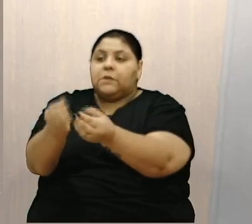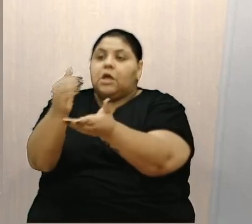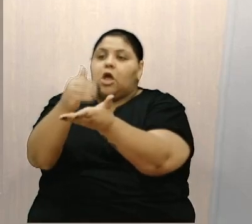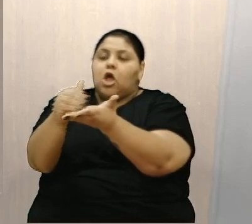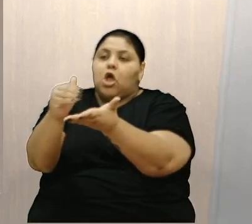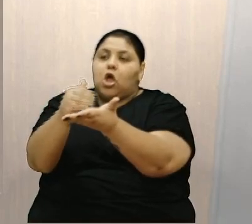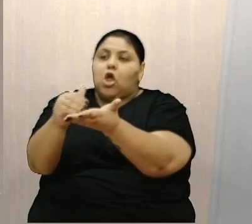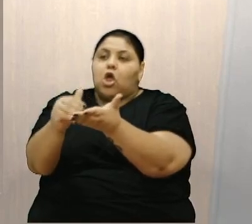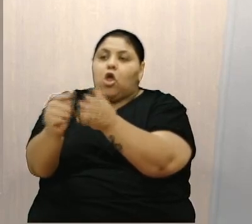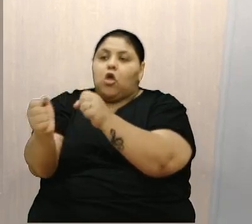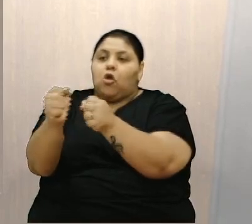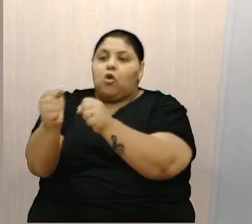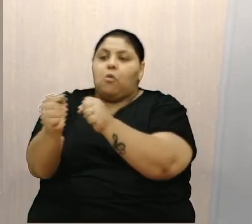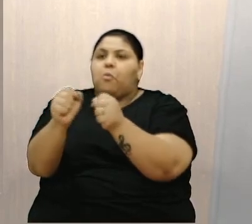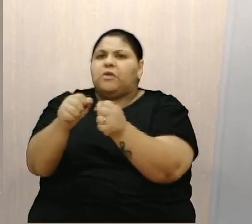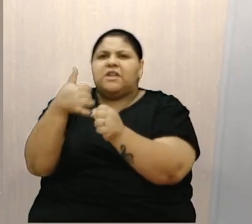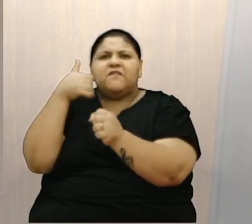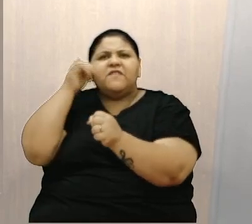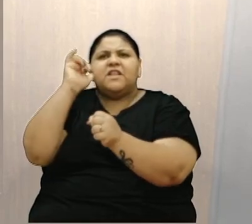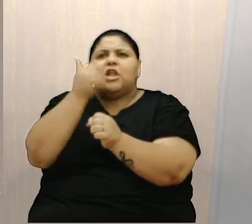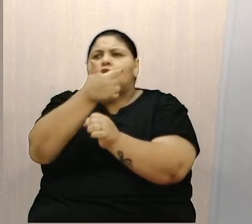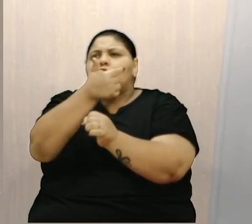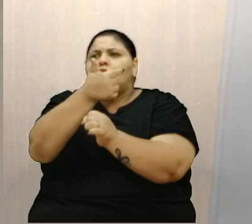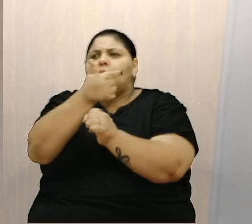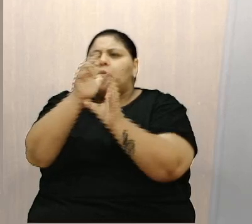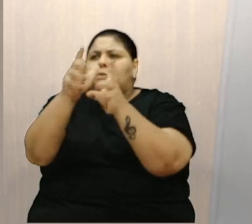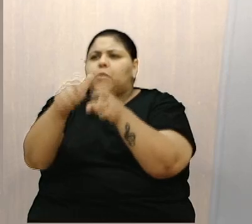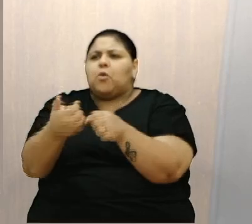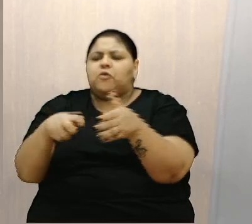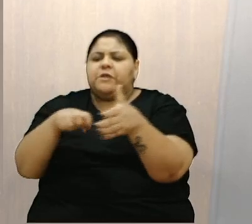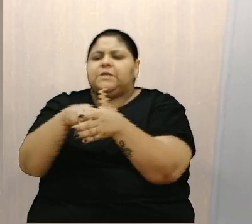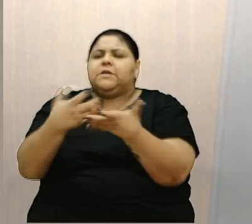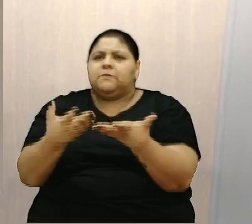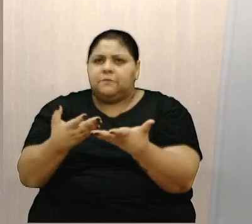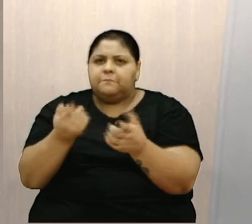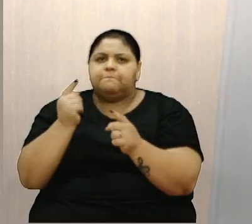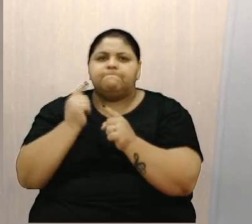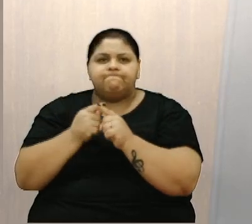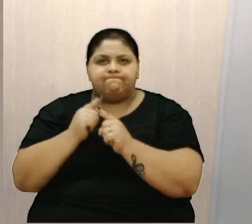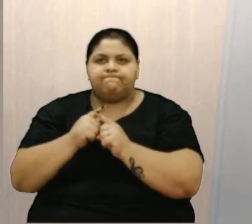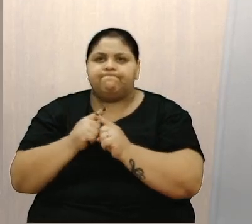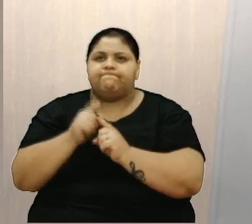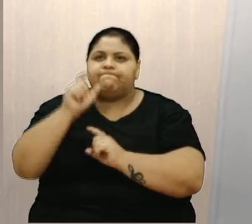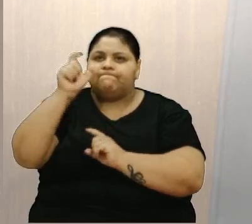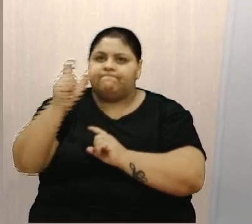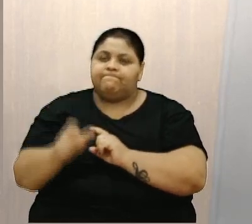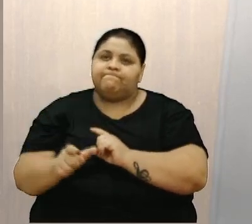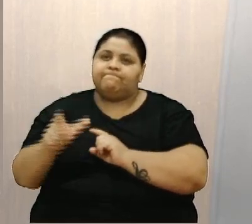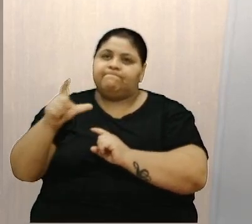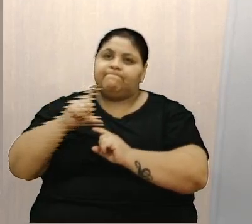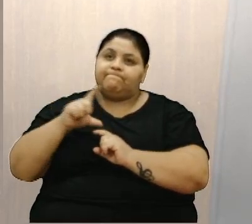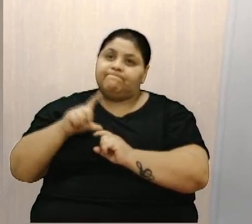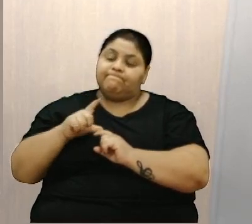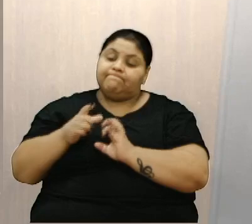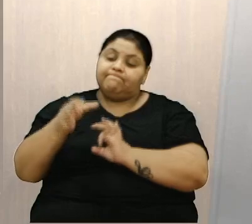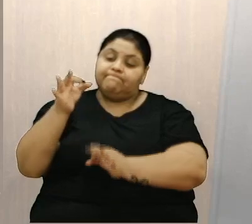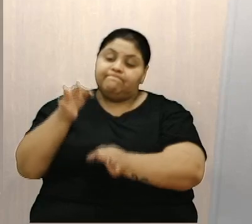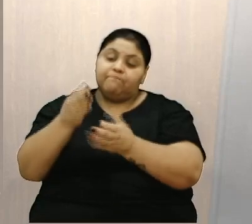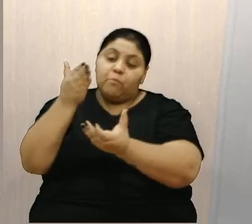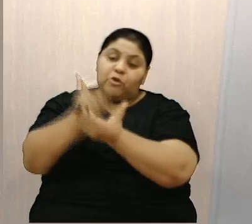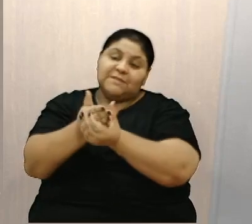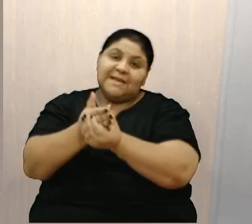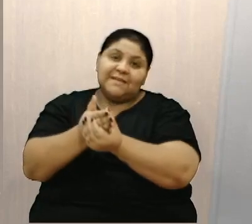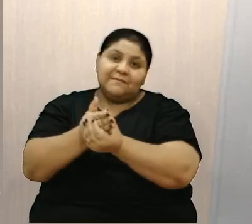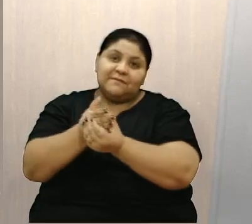de trânsito, que ele podia ter evitado todos os outros acidentes, tá? E, inclusive, essas pessoas têm que entrar judicialmente.